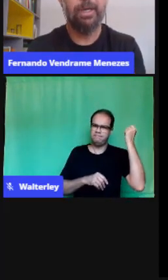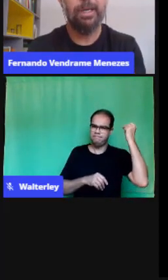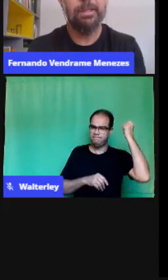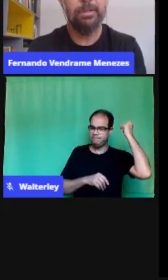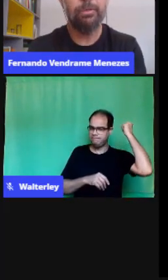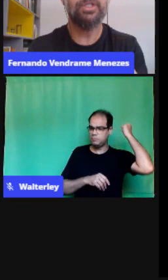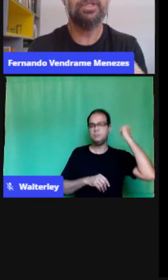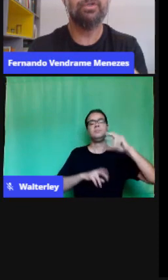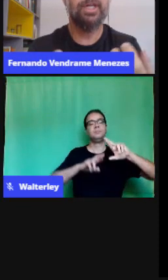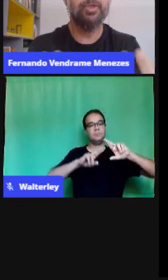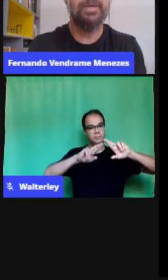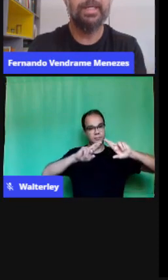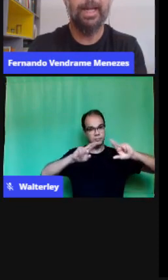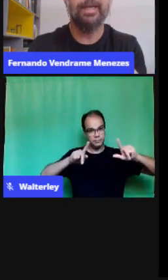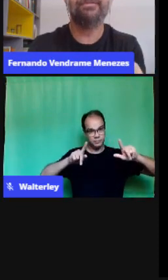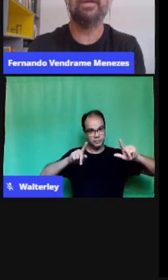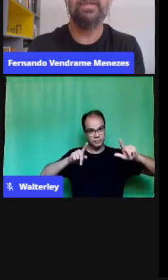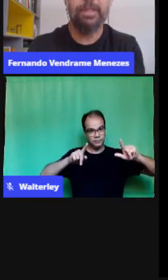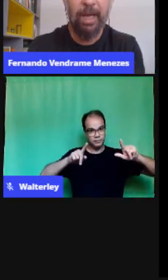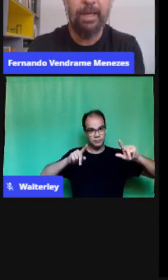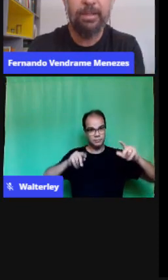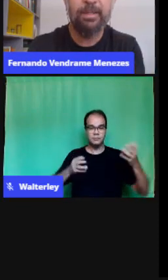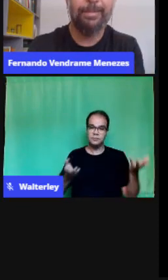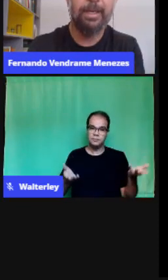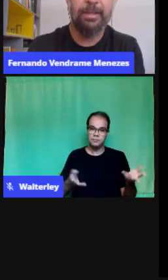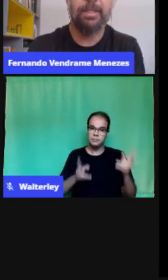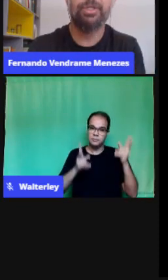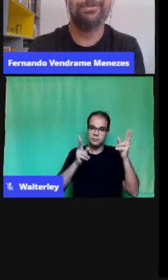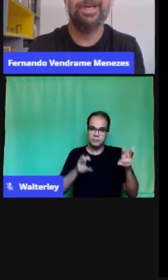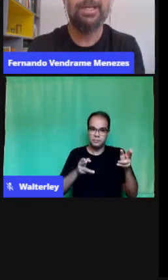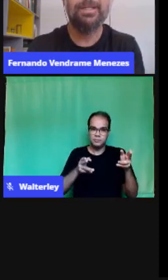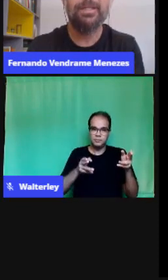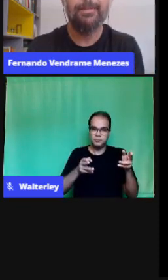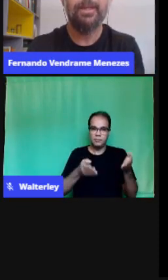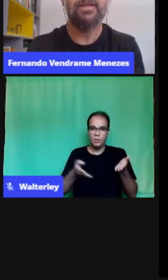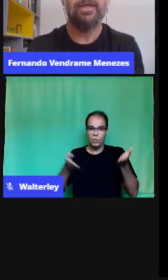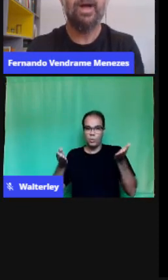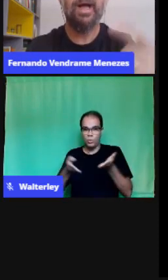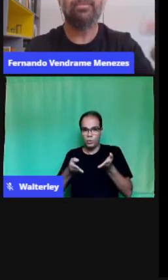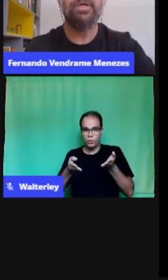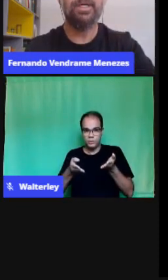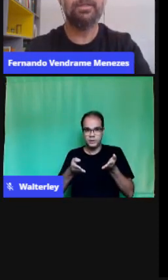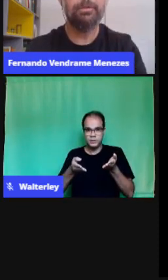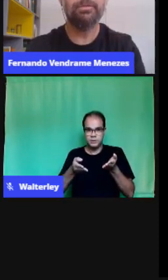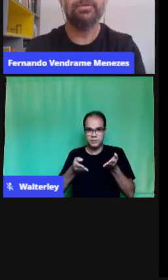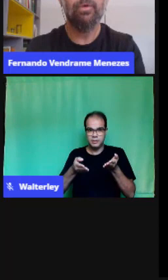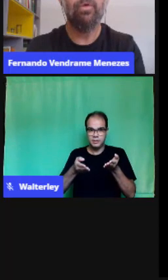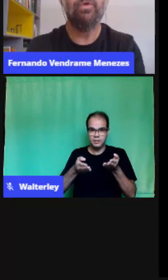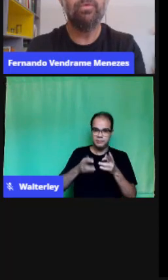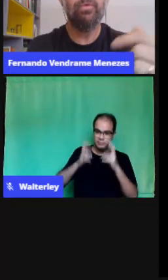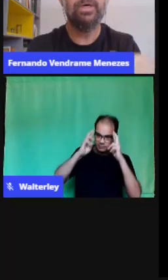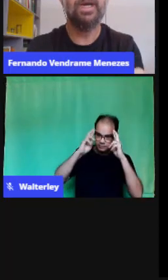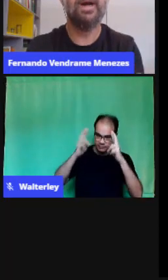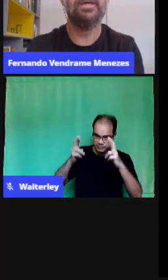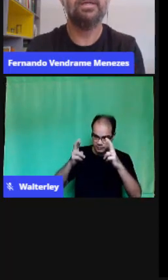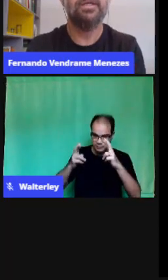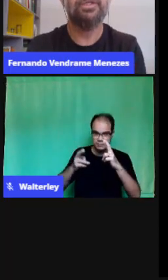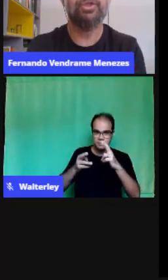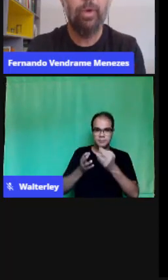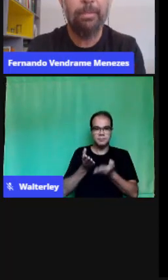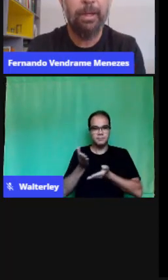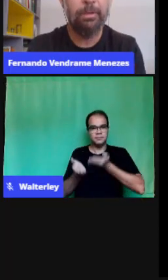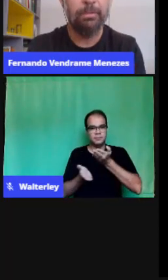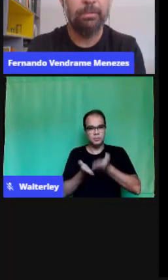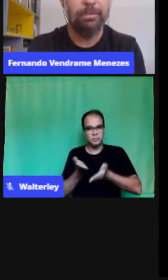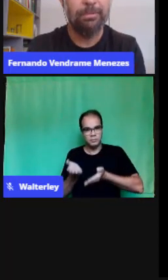as diferenças no sentido de respeitar e valorizar essas semelhanças e diferenças, eu acabo olhando com um olhar